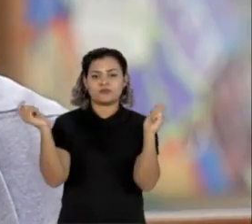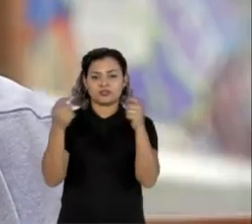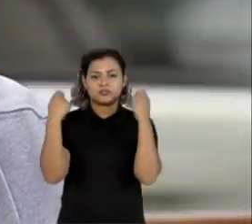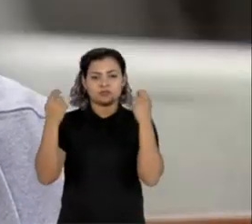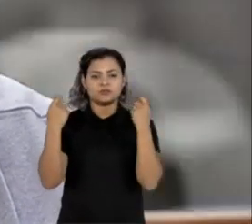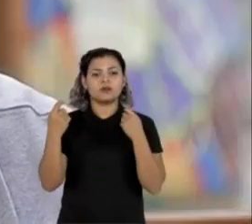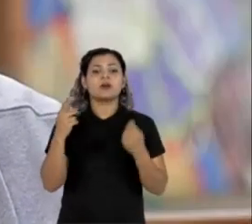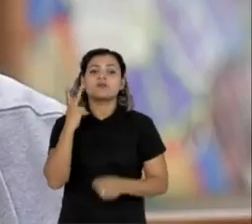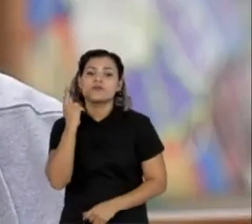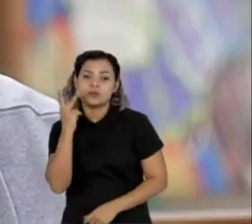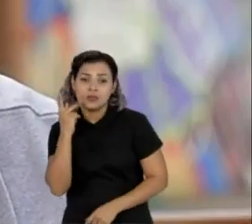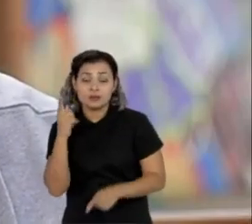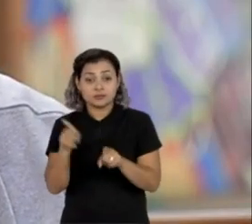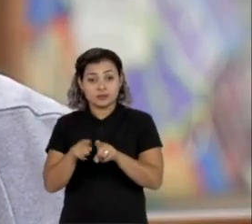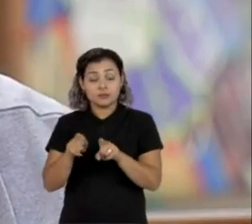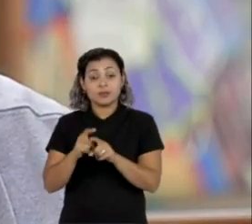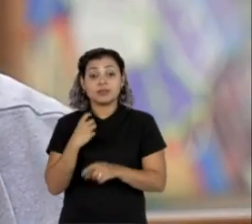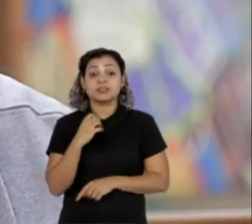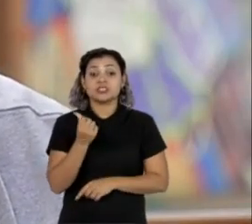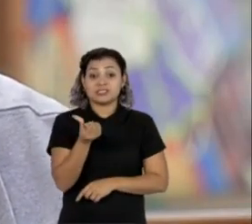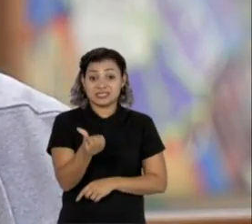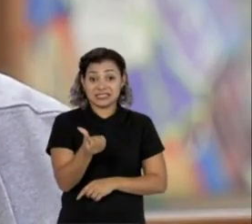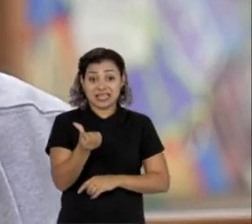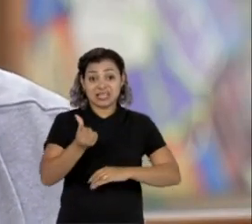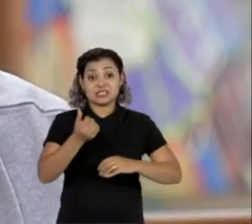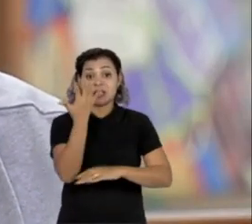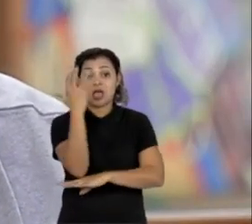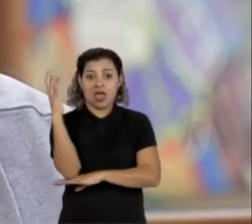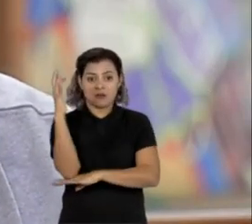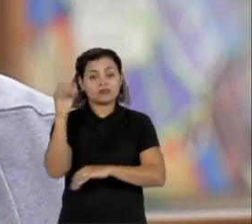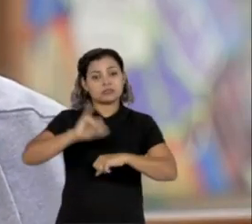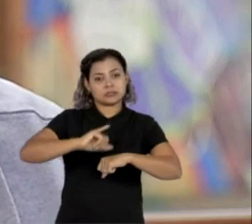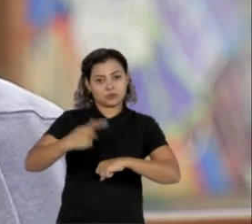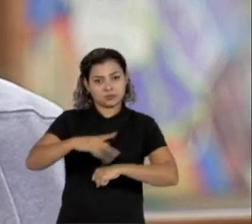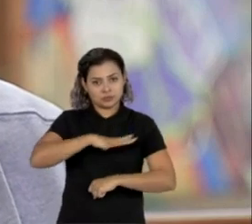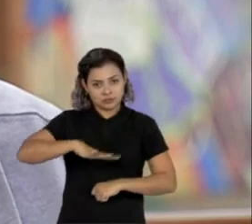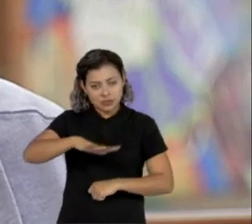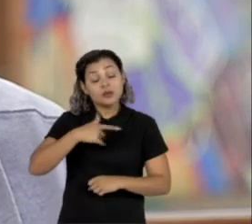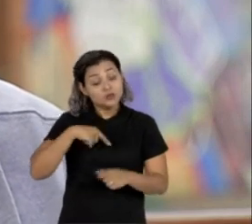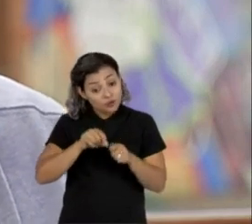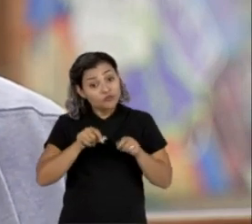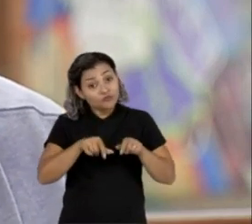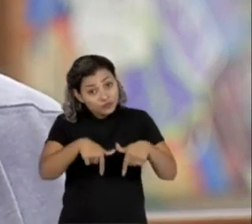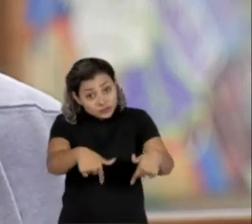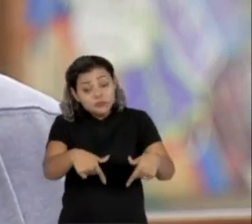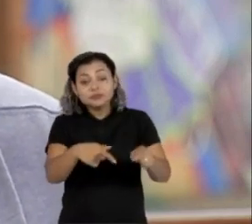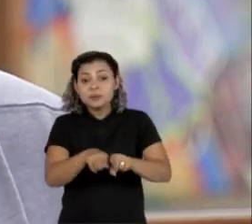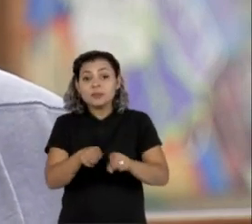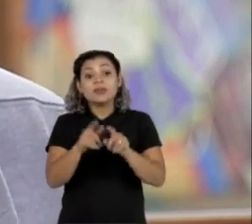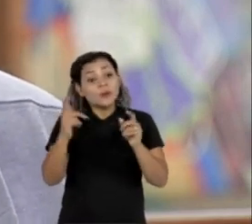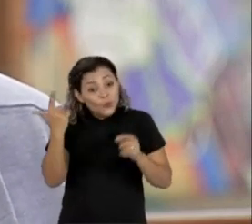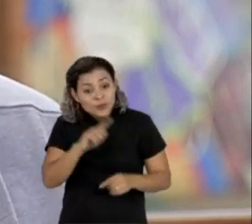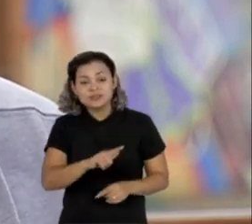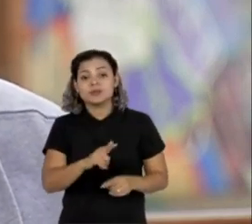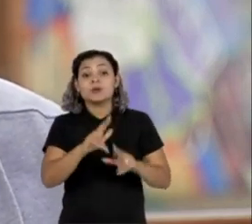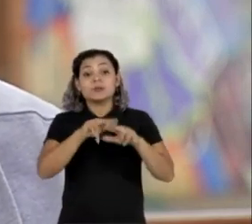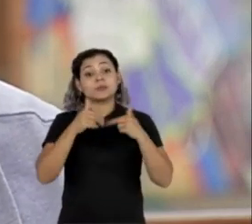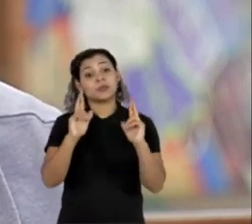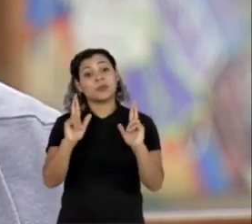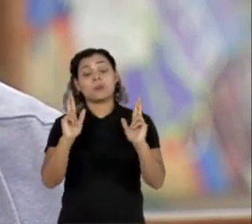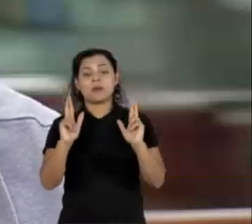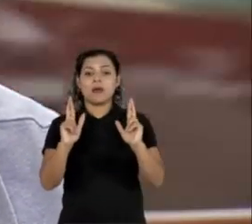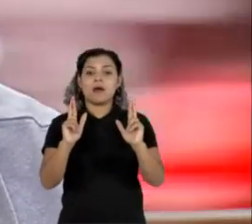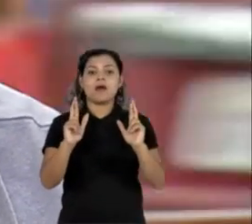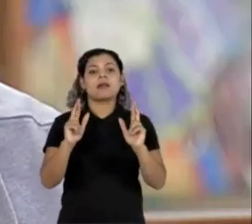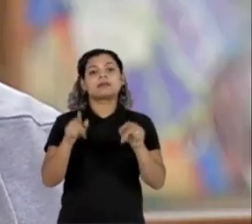2 anos atrás. Fiz 6 árvores no centro da cidade. Então é uma ideia assim que está se propagando. Tomara que os